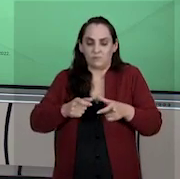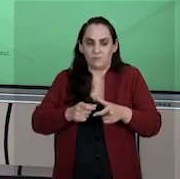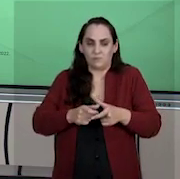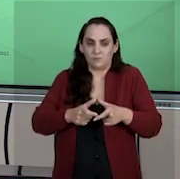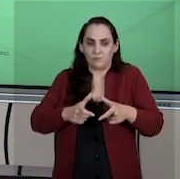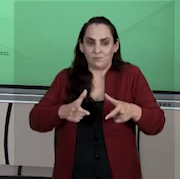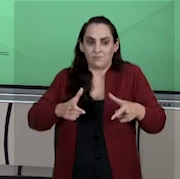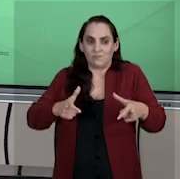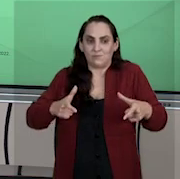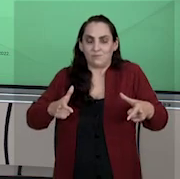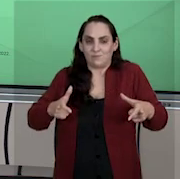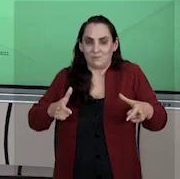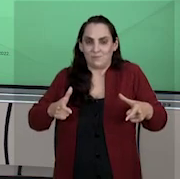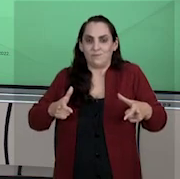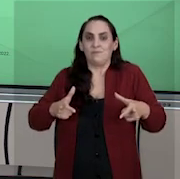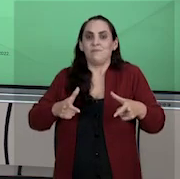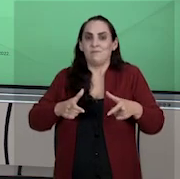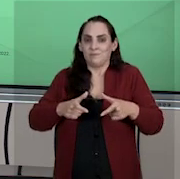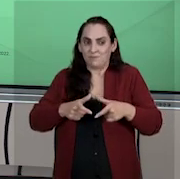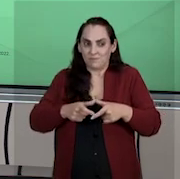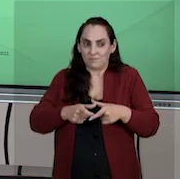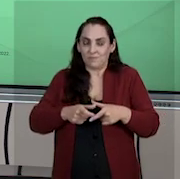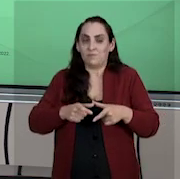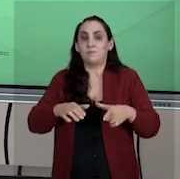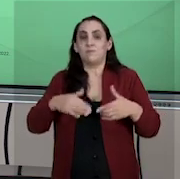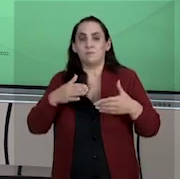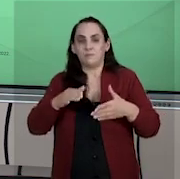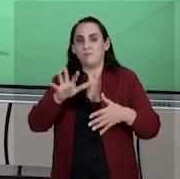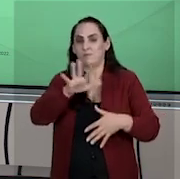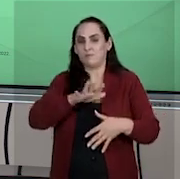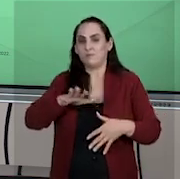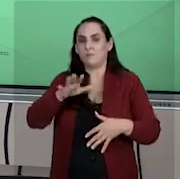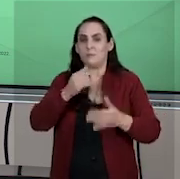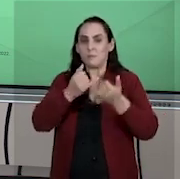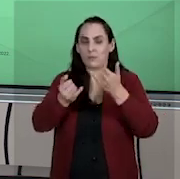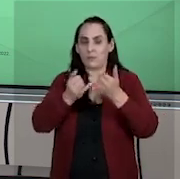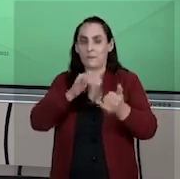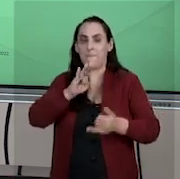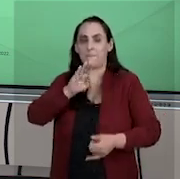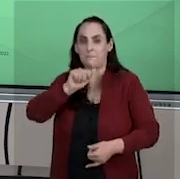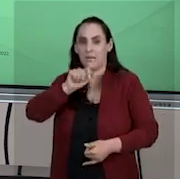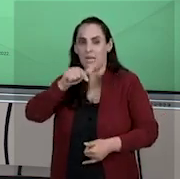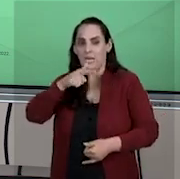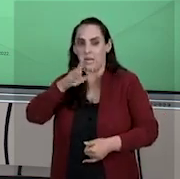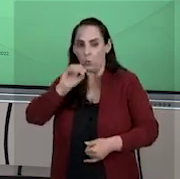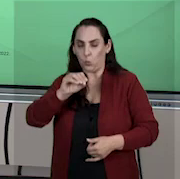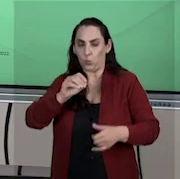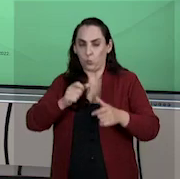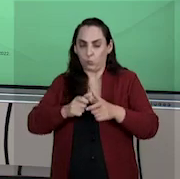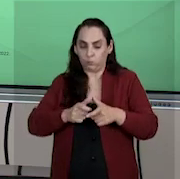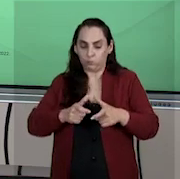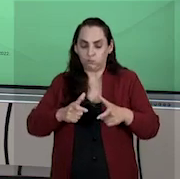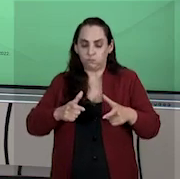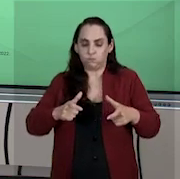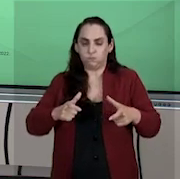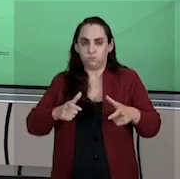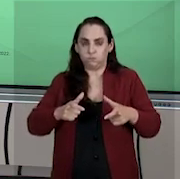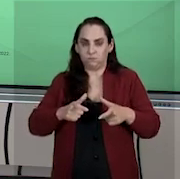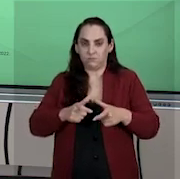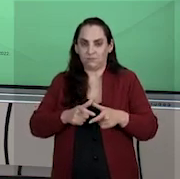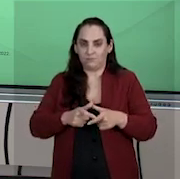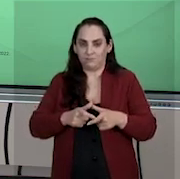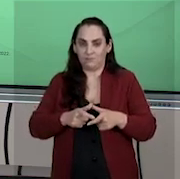muscular que permite que ele expanda, então é um órgão que parece um balão, que vai ocorrer o